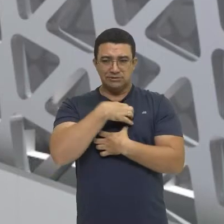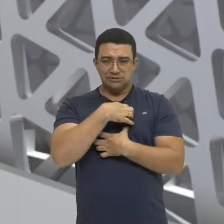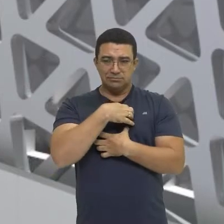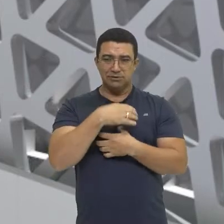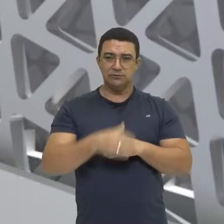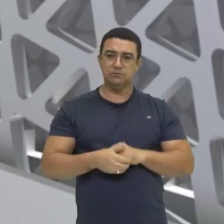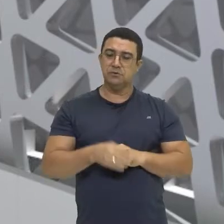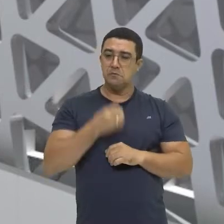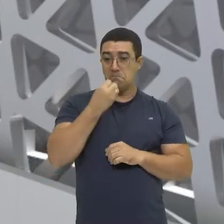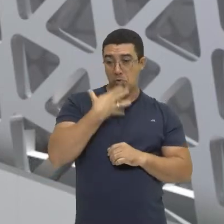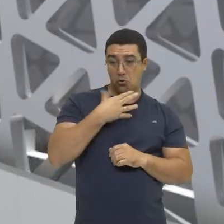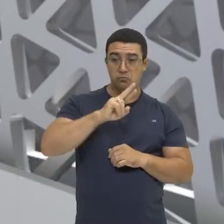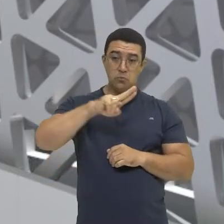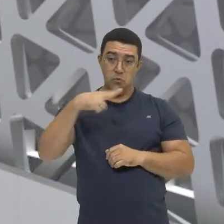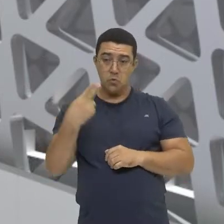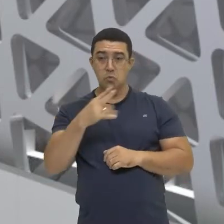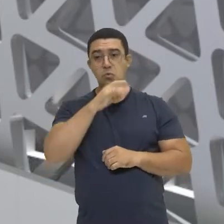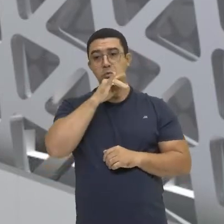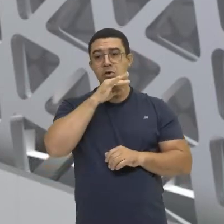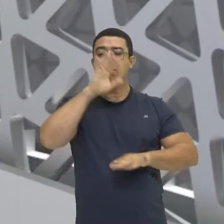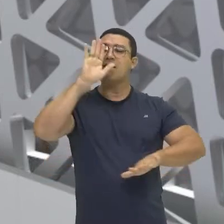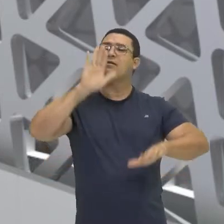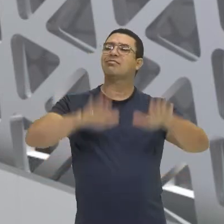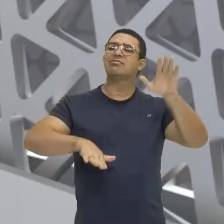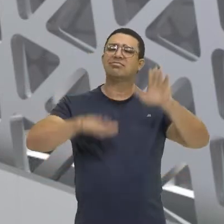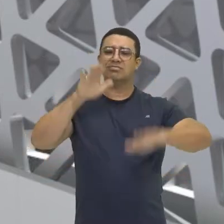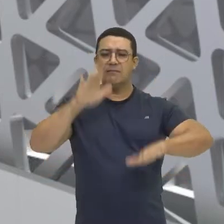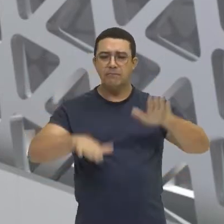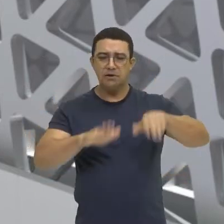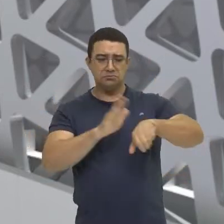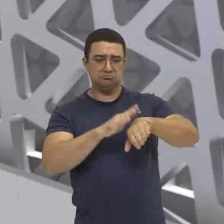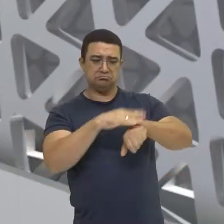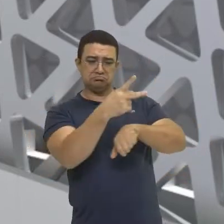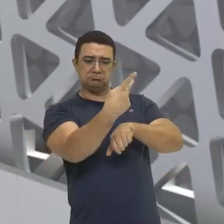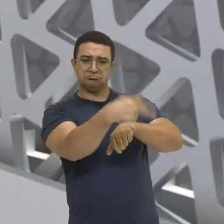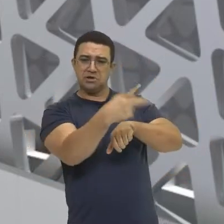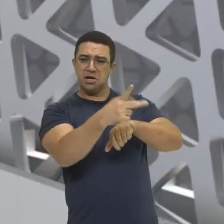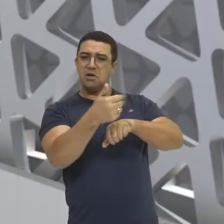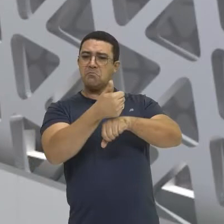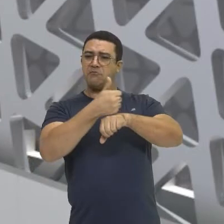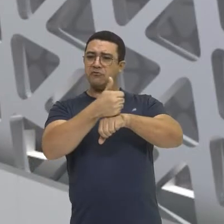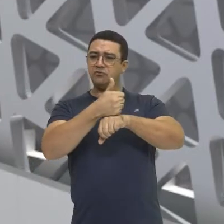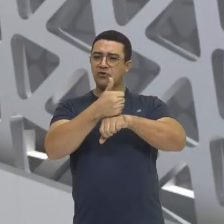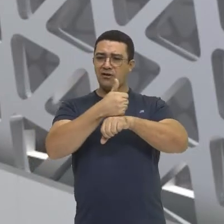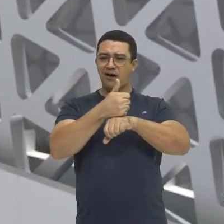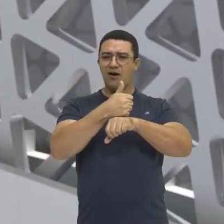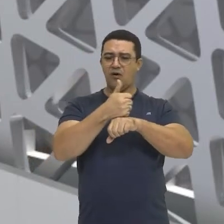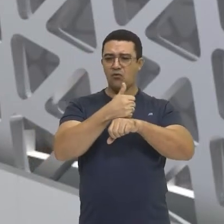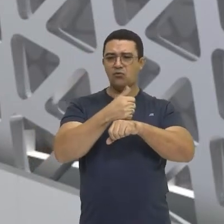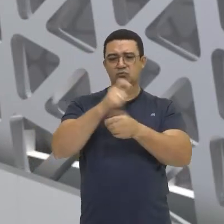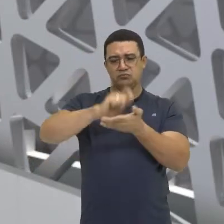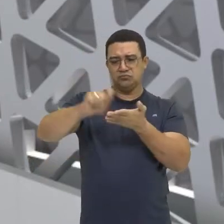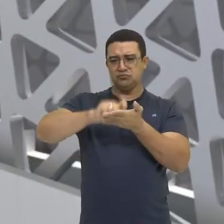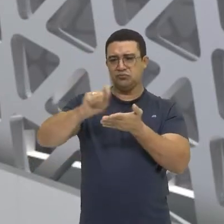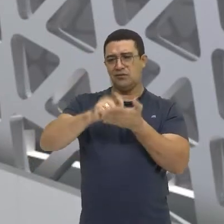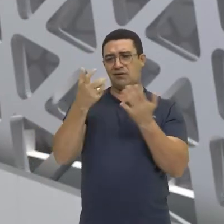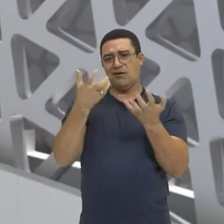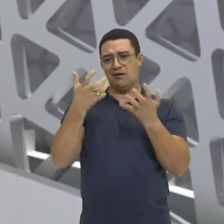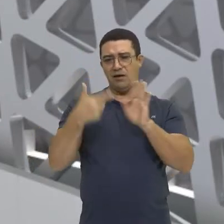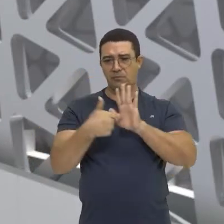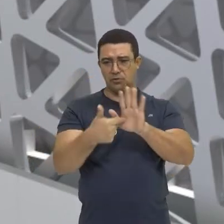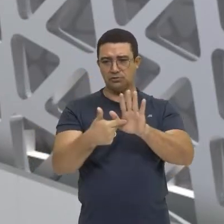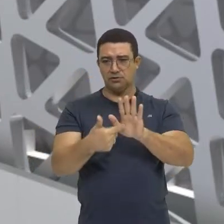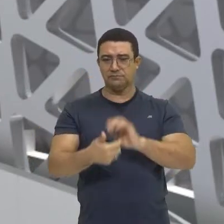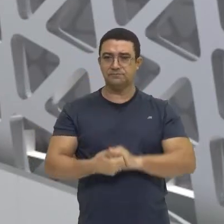bom ou ruim. Depende, né, do que o poeta, o escritor quer mostrar com esse tipo de arte,